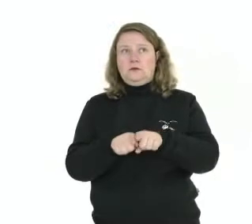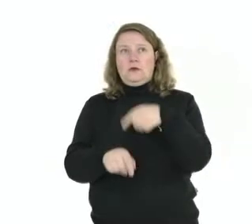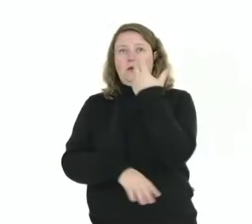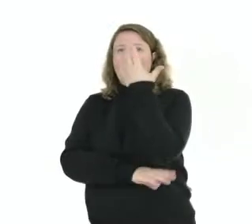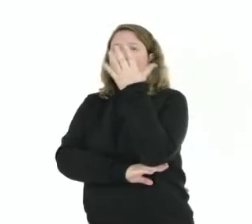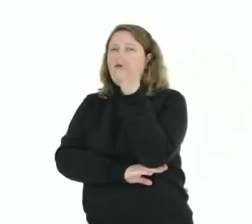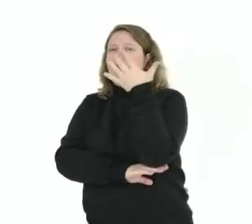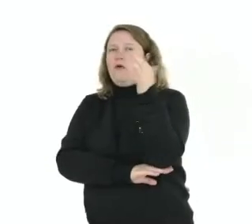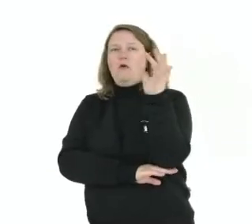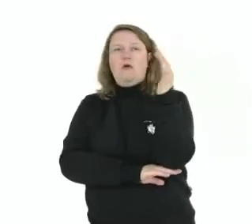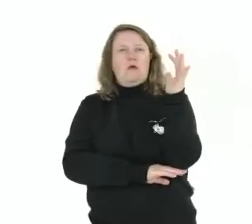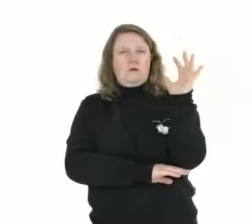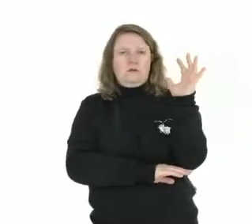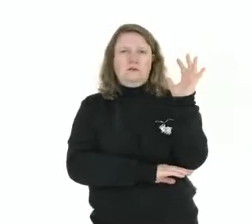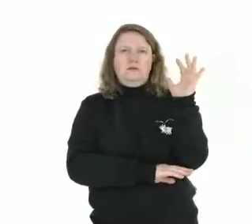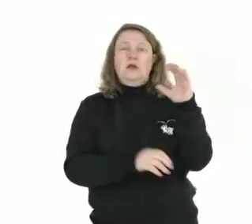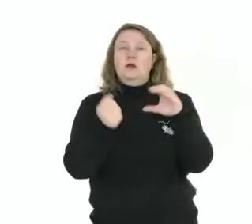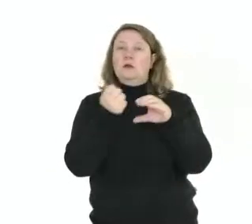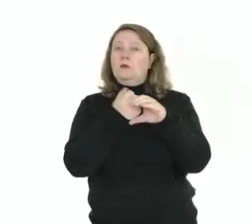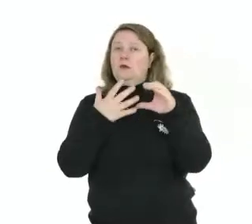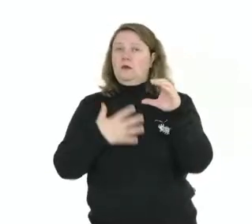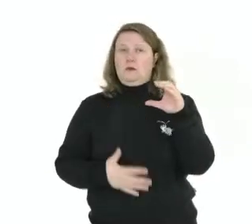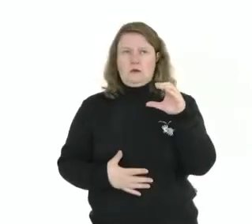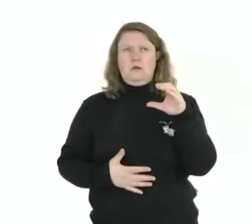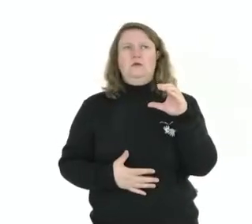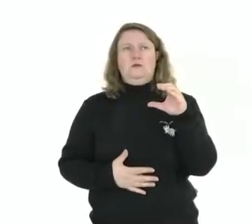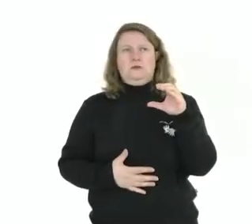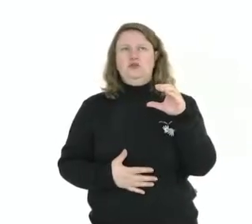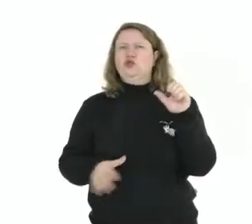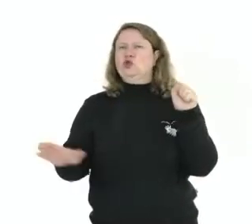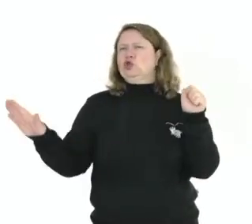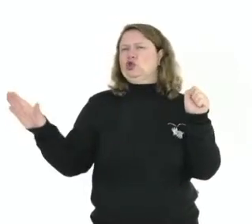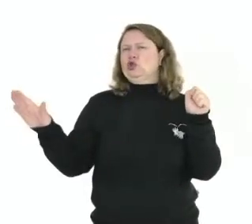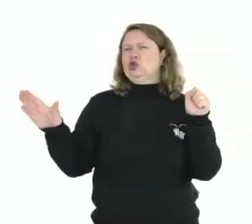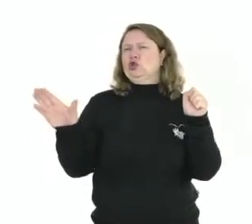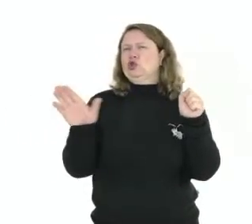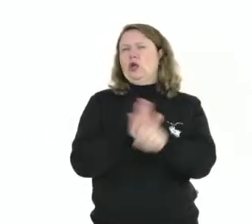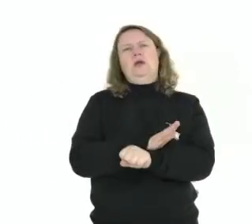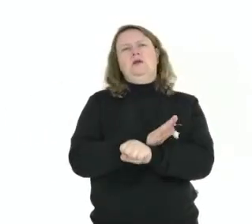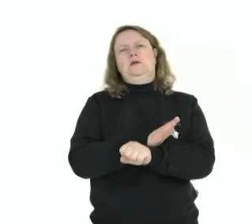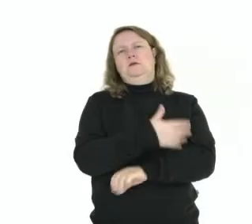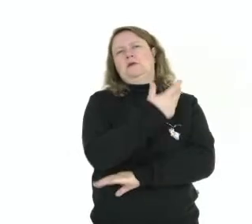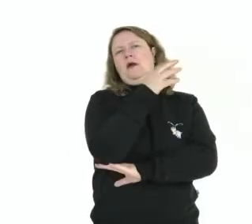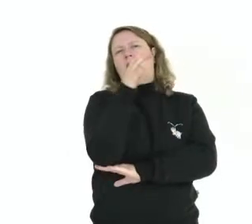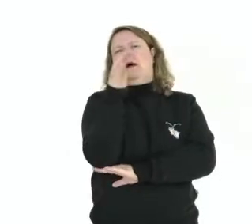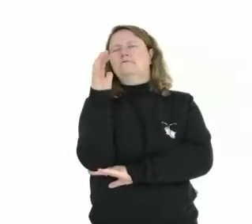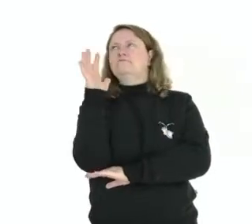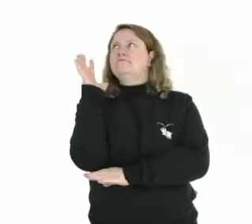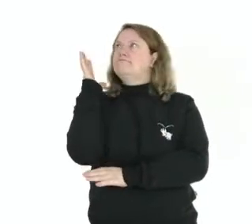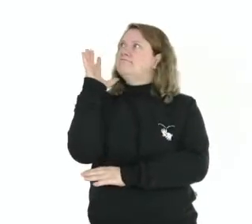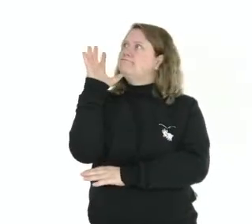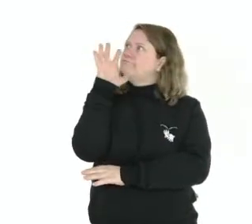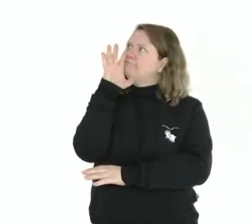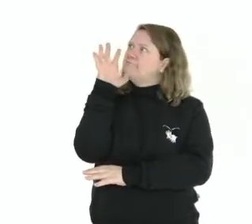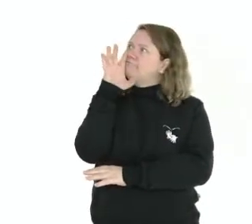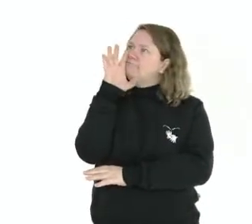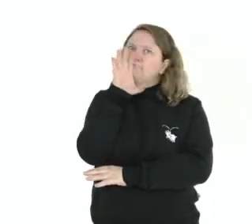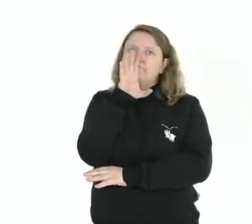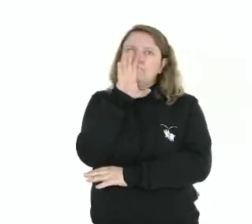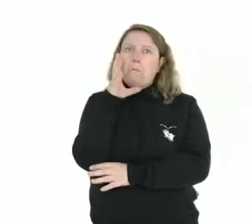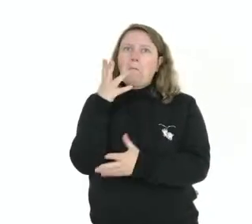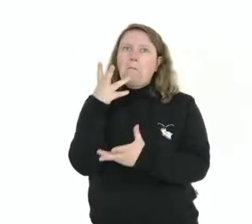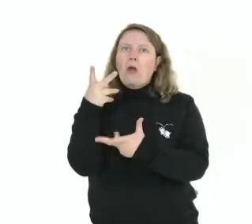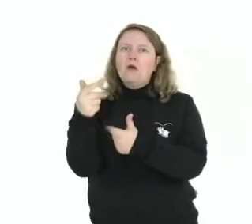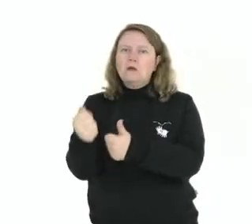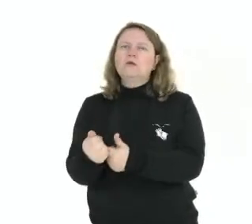né? São características realmente de uma área florestal com muita riqueza natural presente ali de